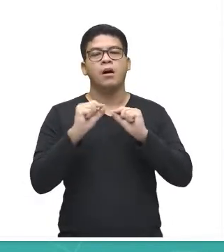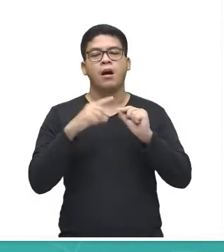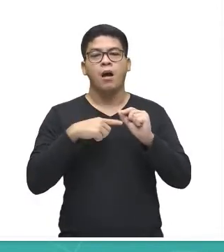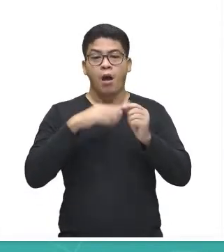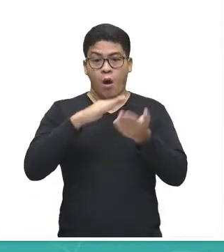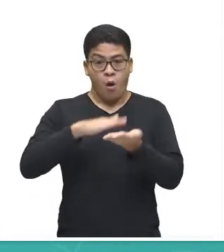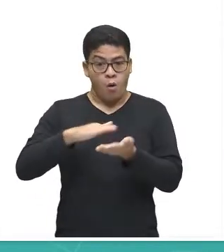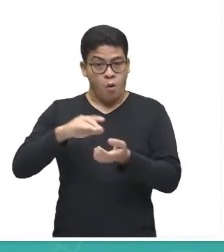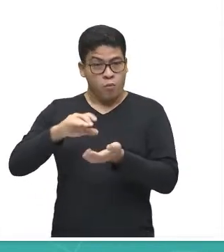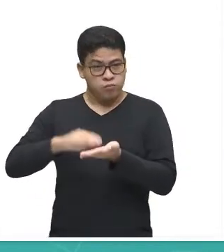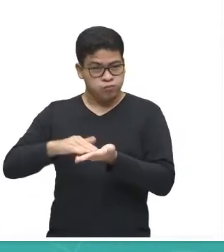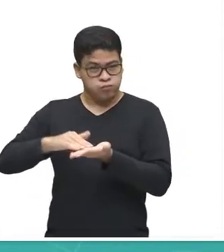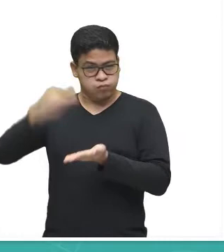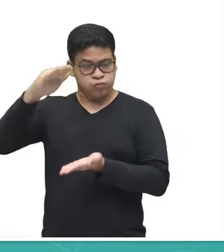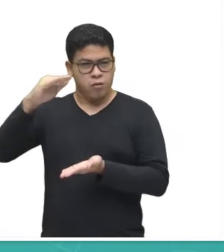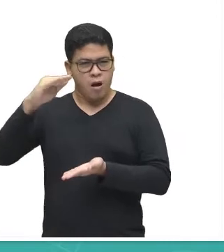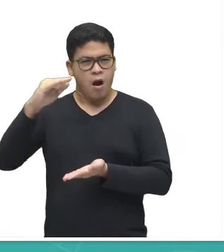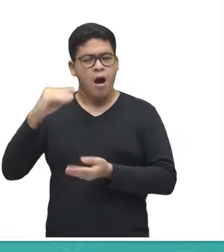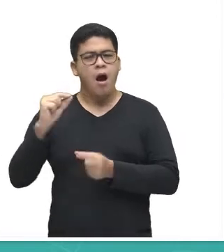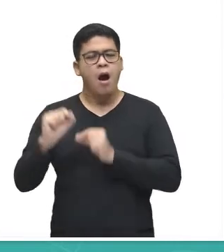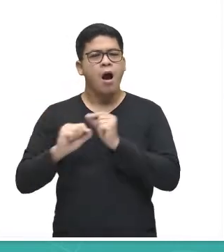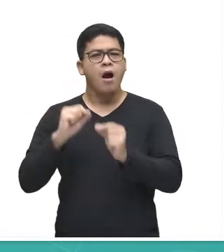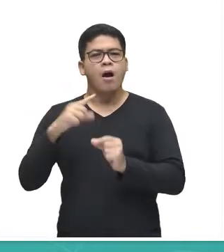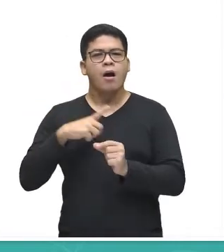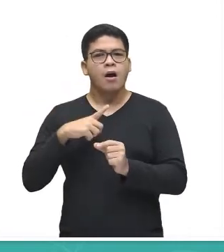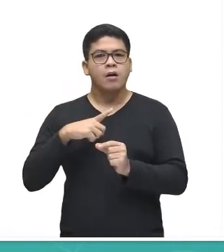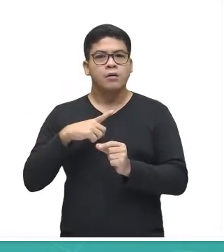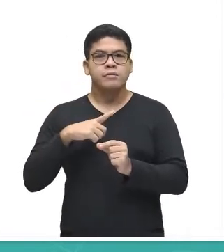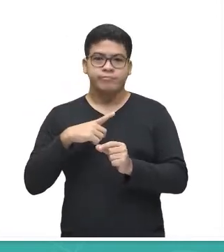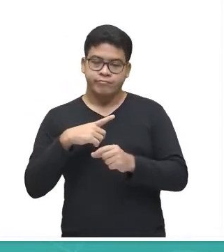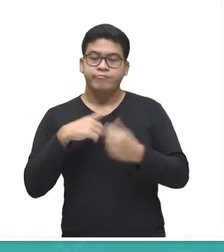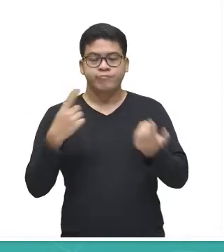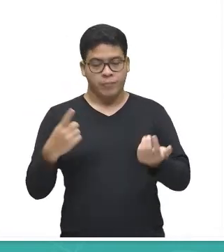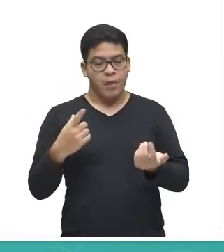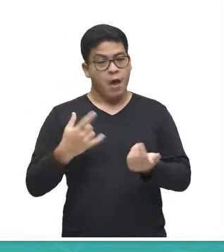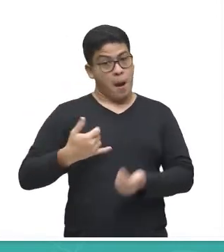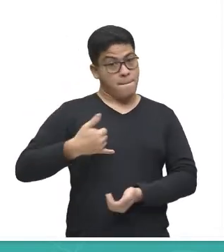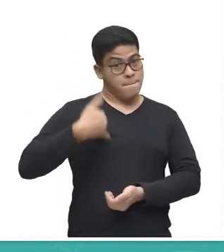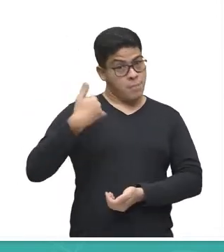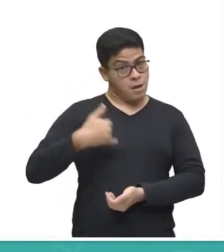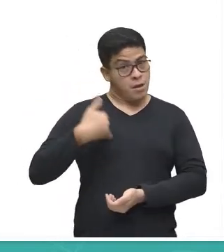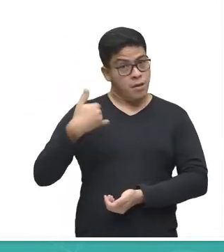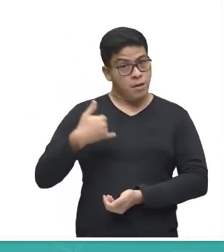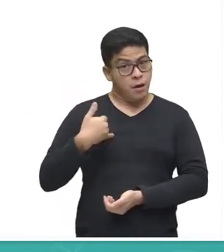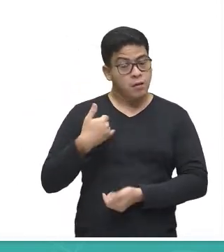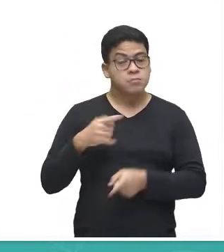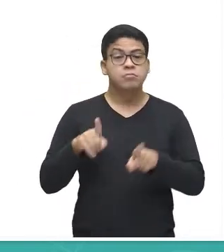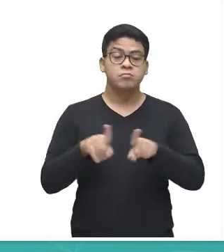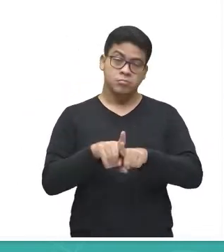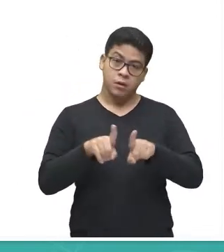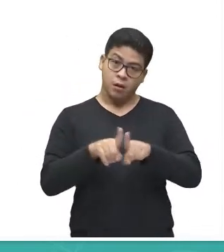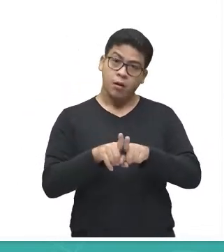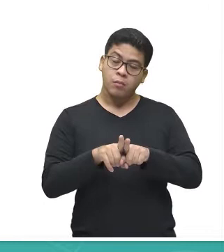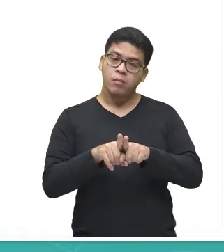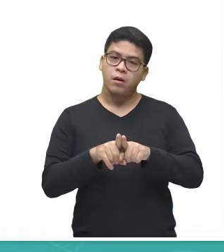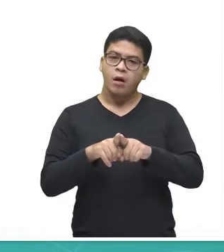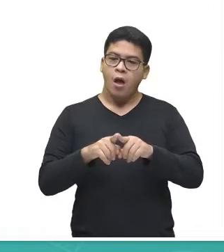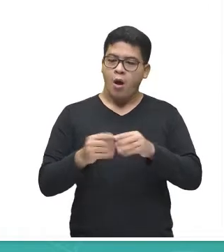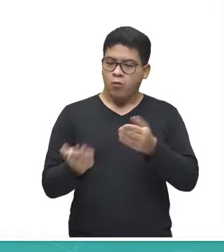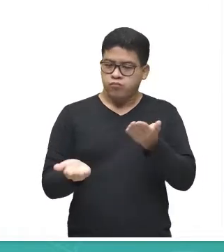ele tem que ser proporcional ao peso e à idade, certo? E isso levando-se